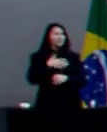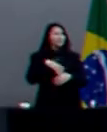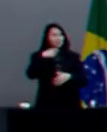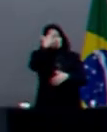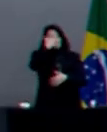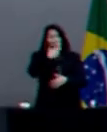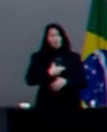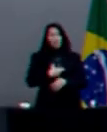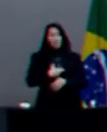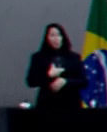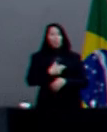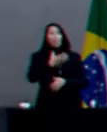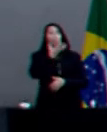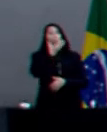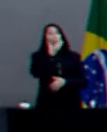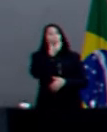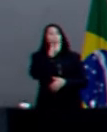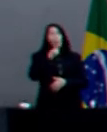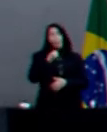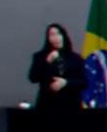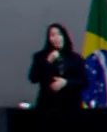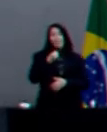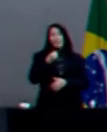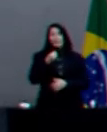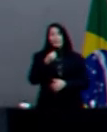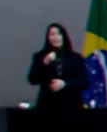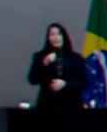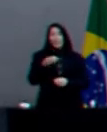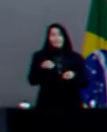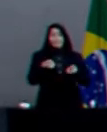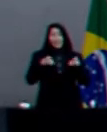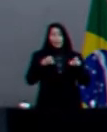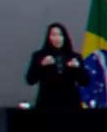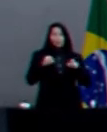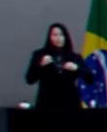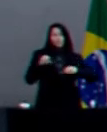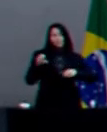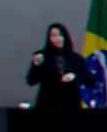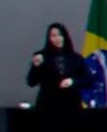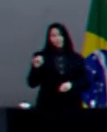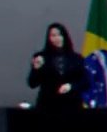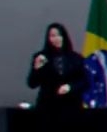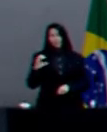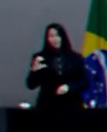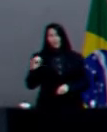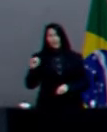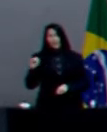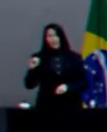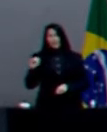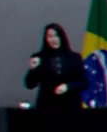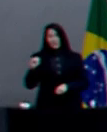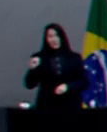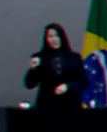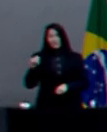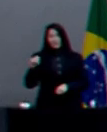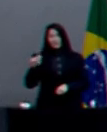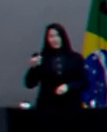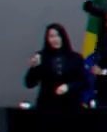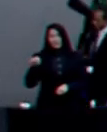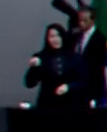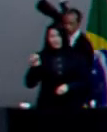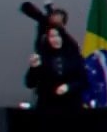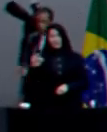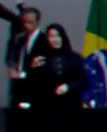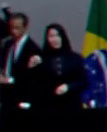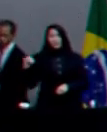destacou a jurisprudências brasileiras a respeito da afirmação de direitos para a população lgbtqia+ por meio de diversos